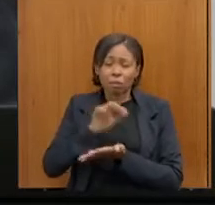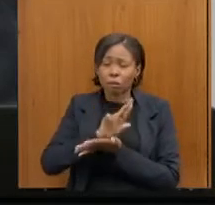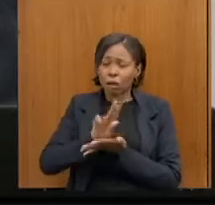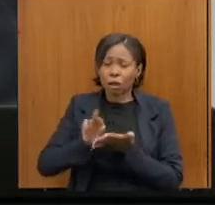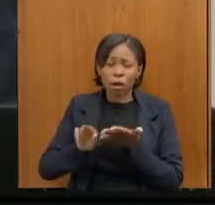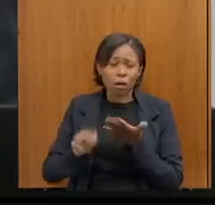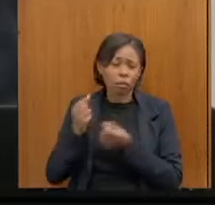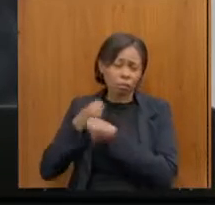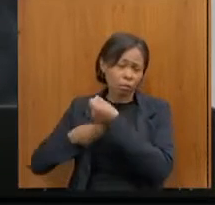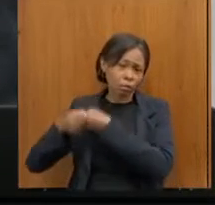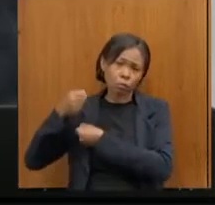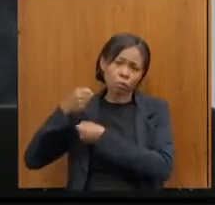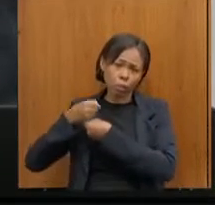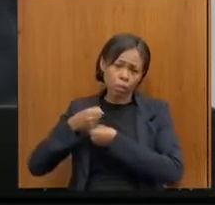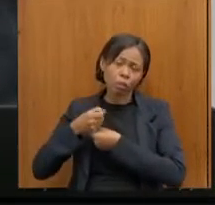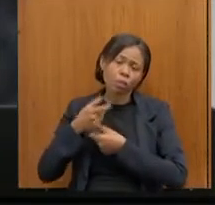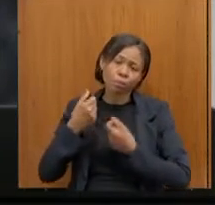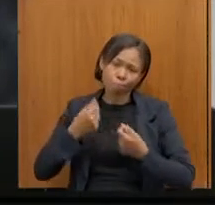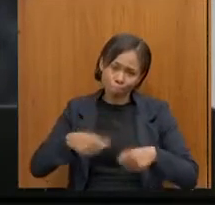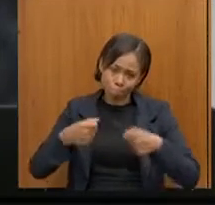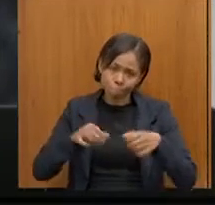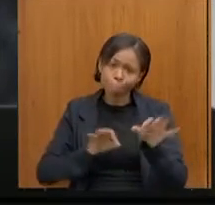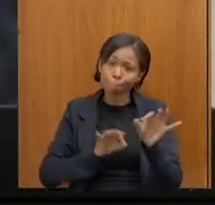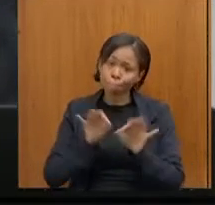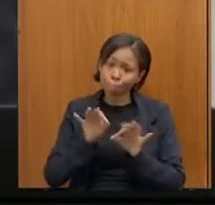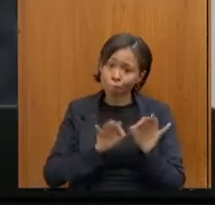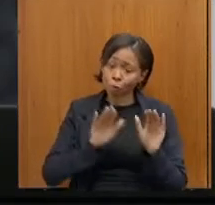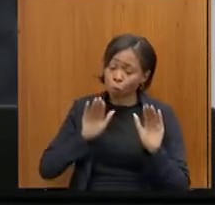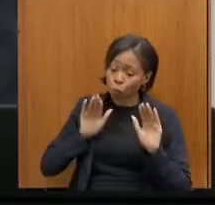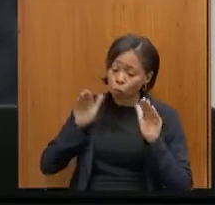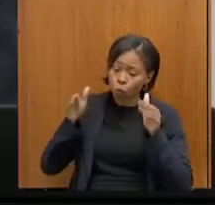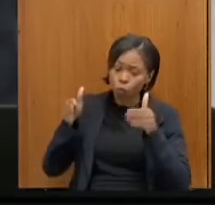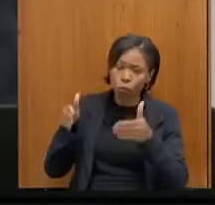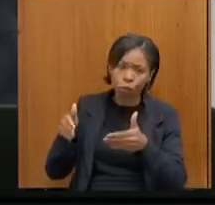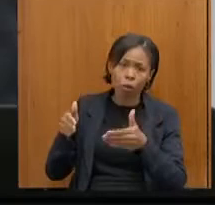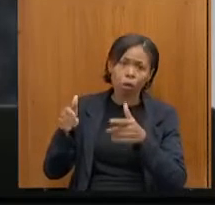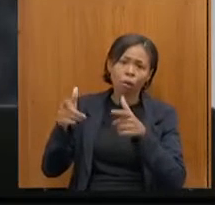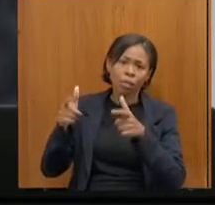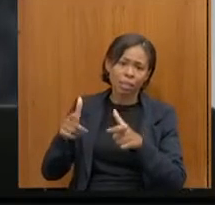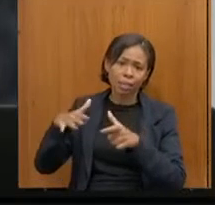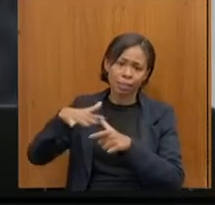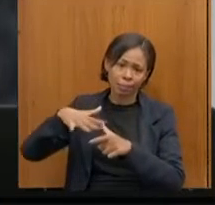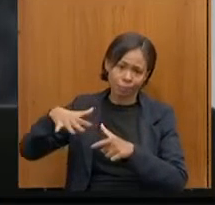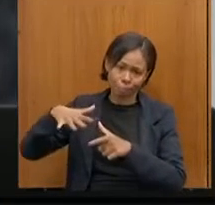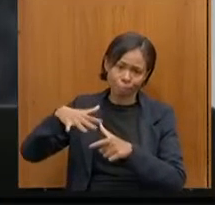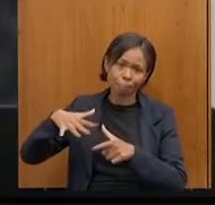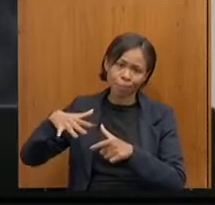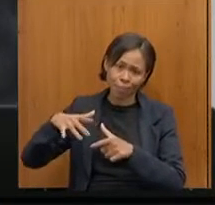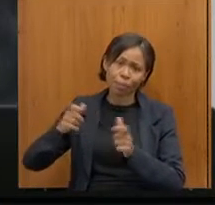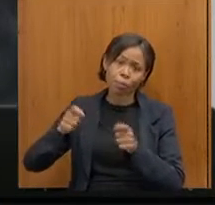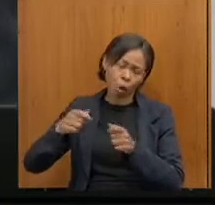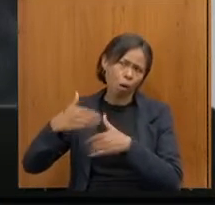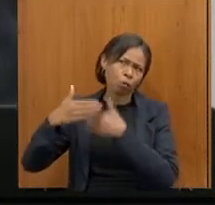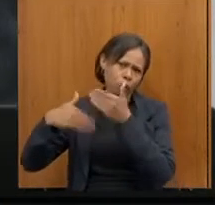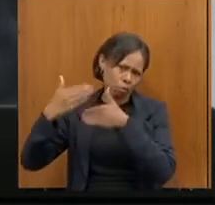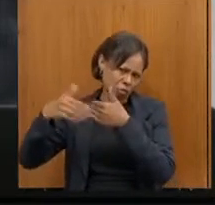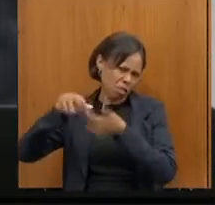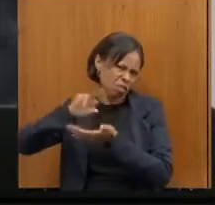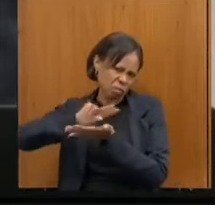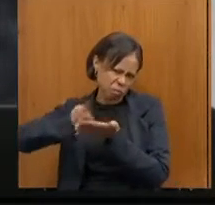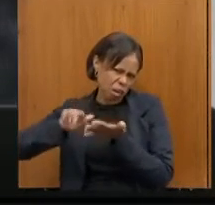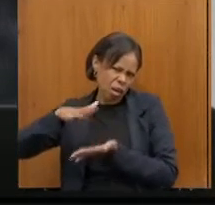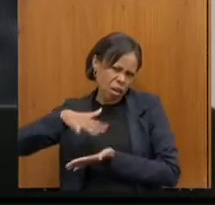ter um planejamento de fato concreto para nossa região que a gente possa desenvolver em outras áreas que são tão importantes